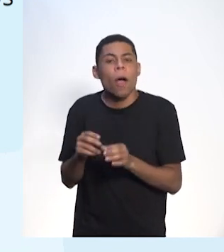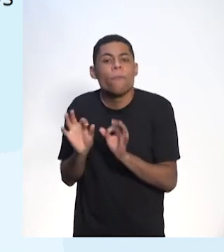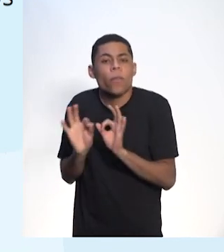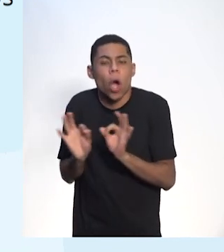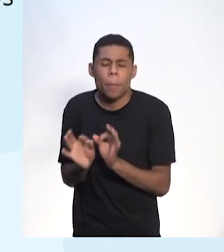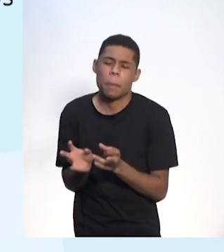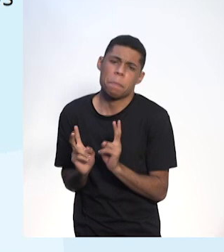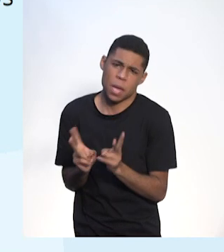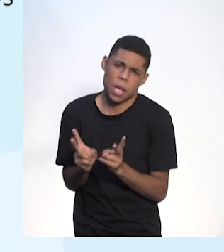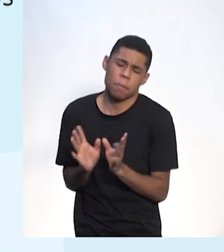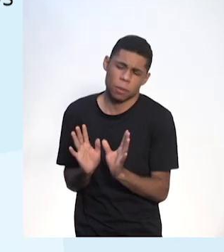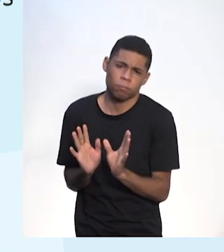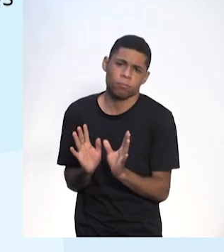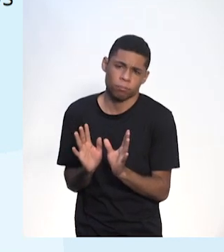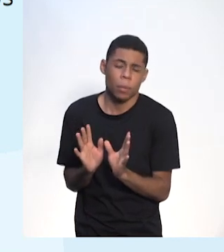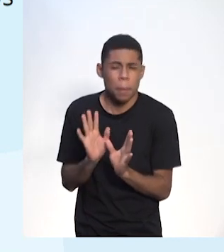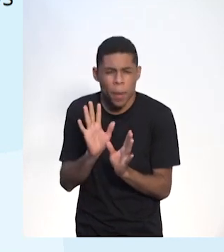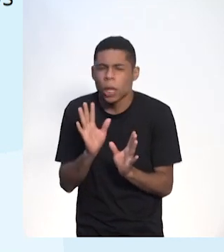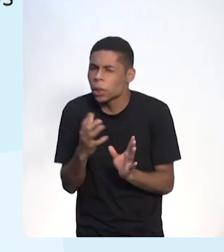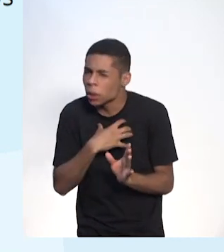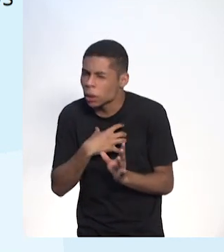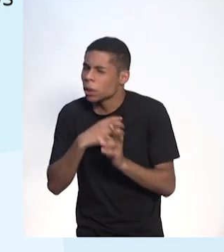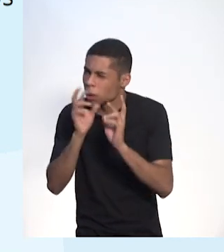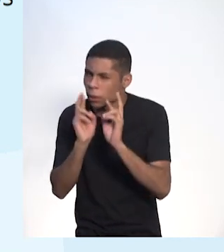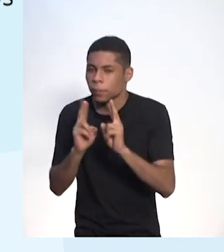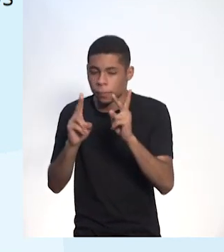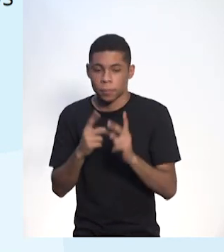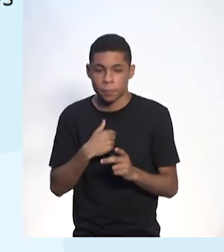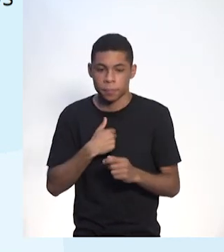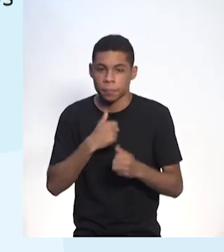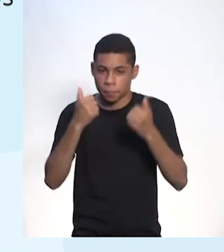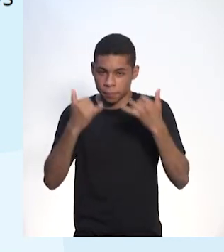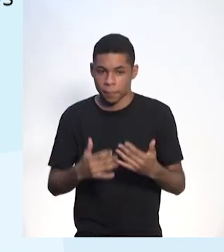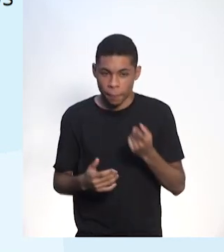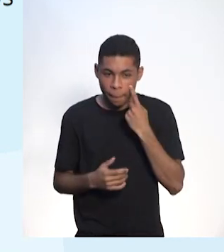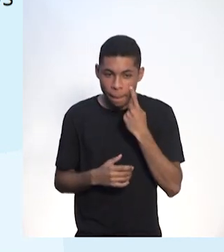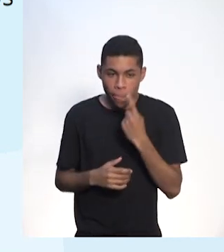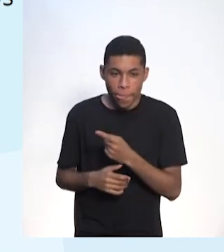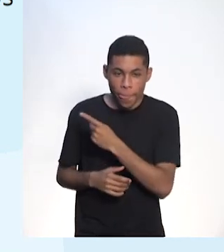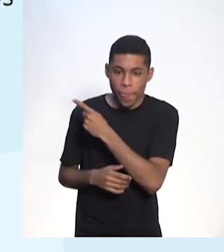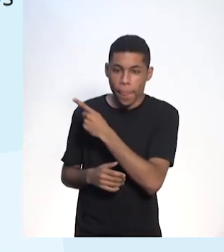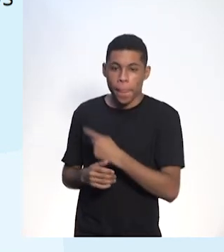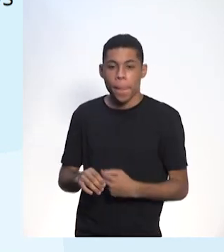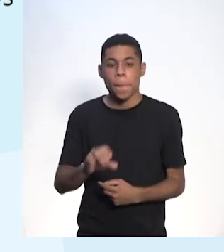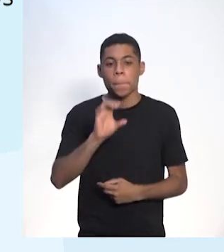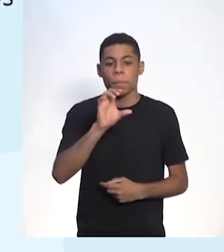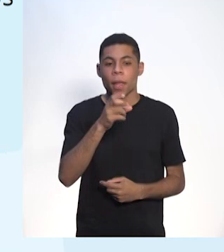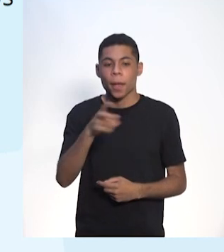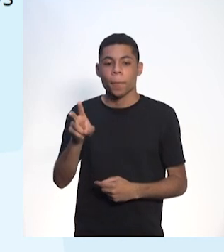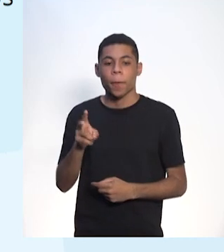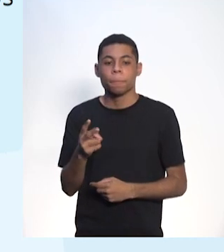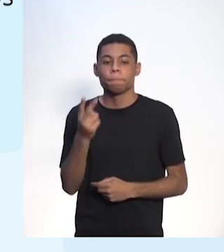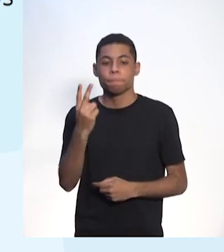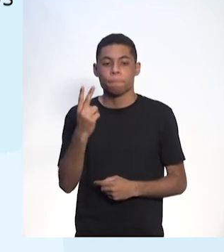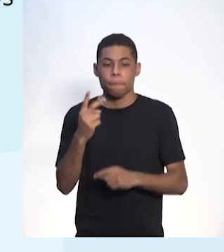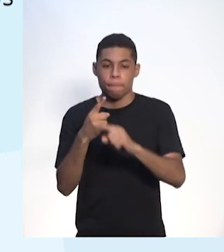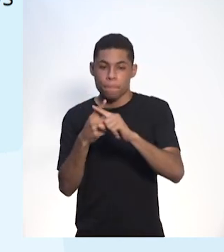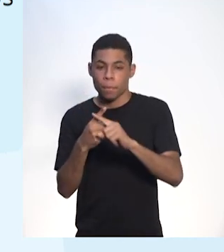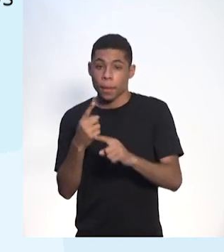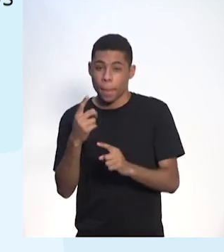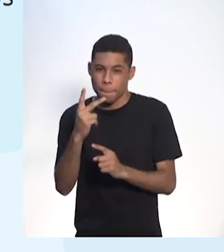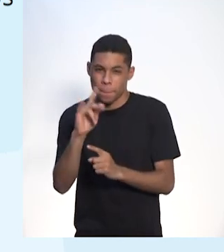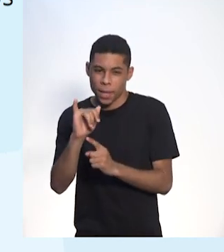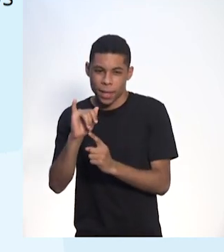mesma apresentada de um ponto de vista diferente. Exato. Ó. Eu vou até escrever aqui, ó. A primeira delas é a que a gente usou agorinha, né? Que é 2 vezes